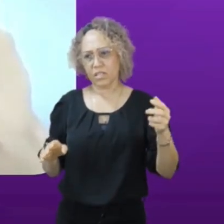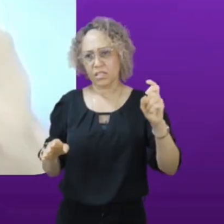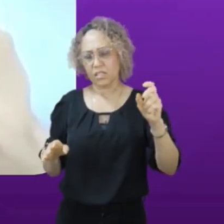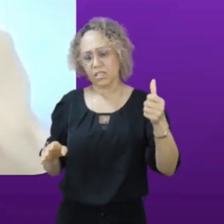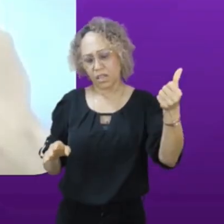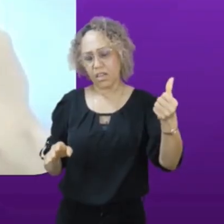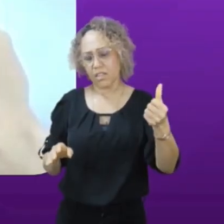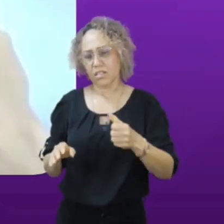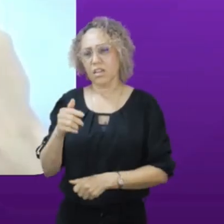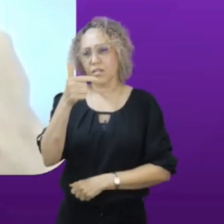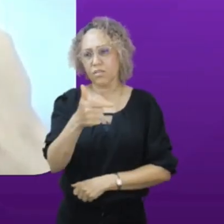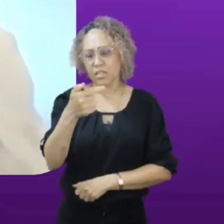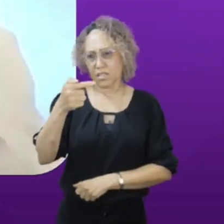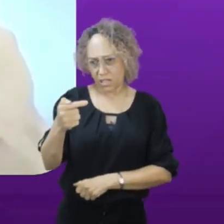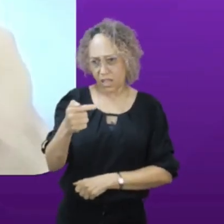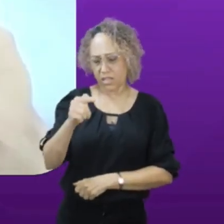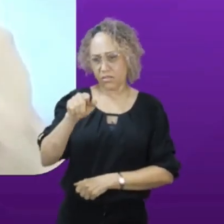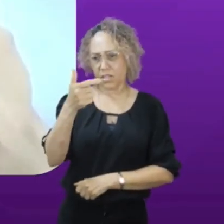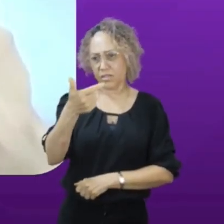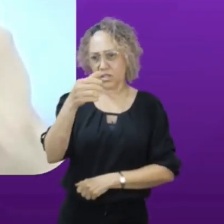27,28% são pessoas aguardando julgamentos.